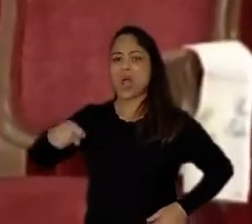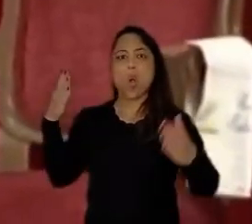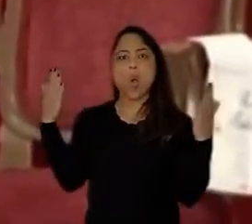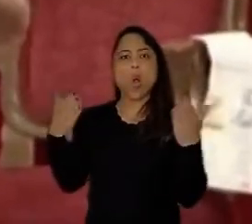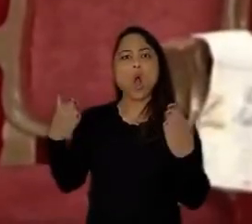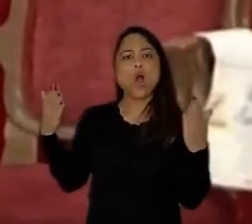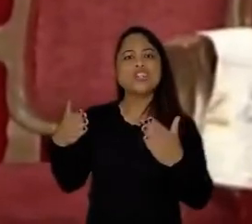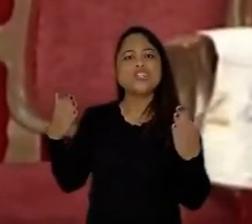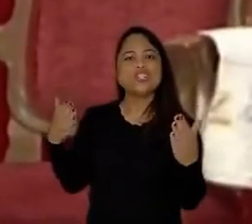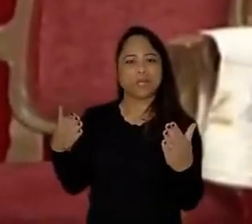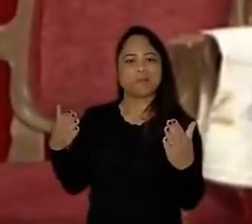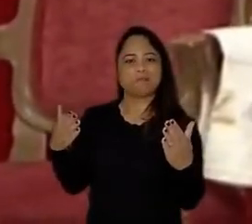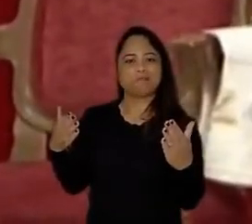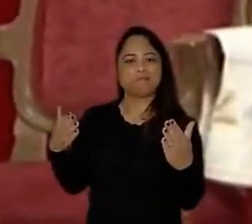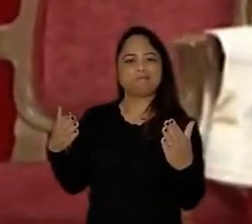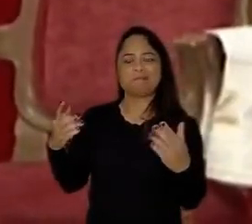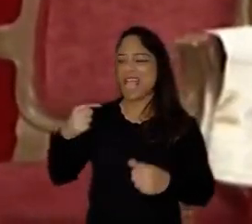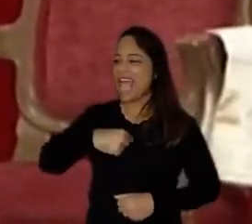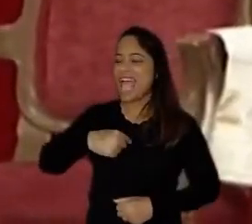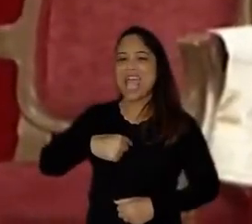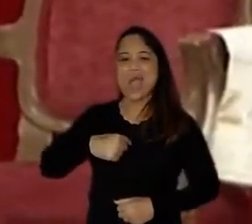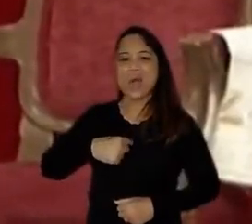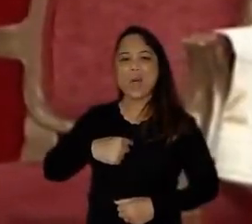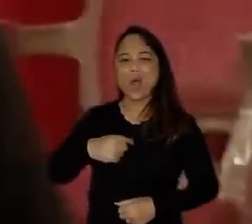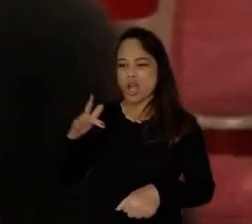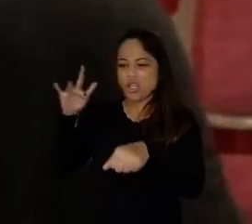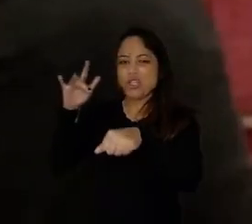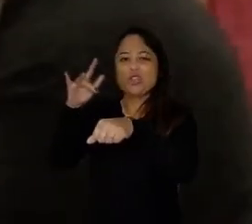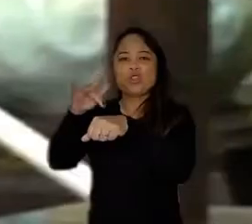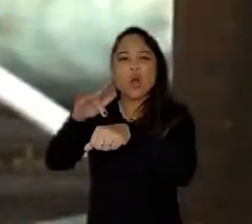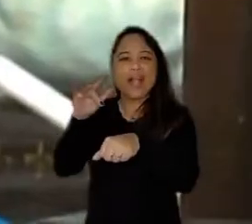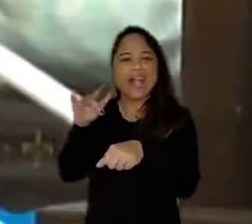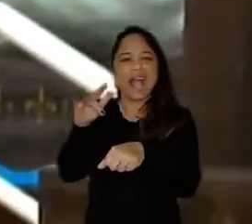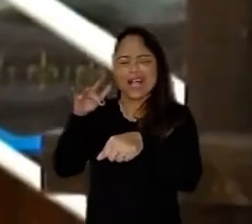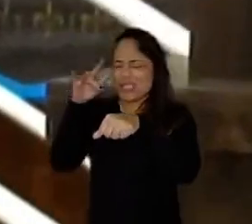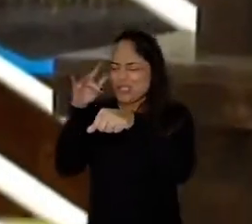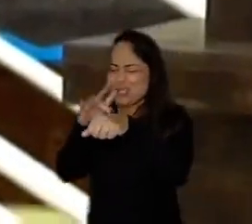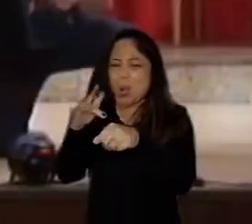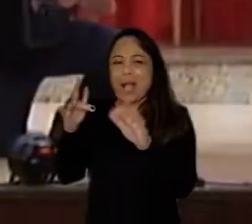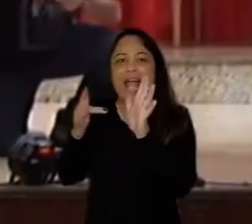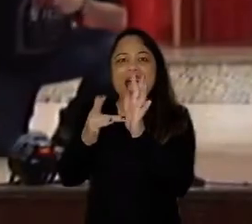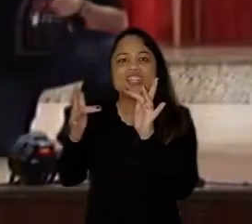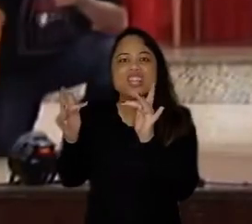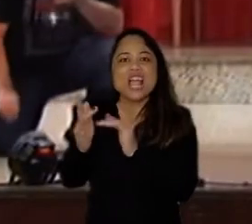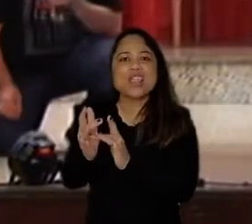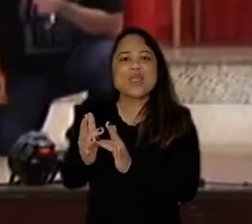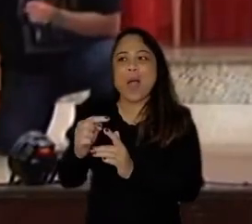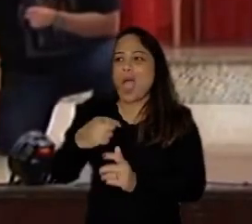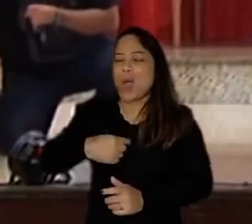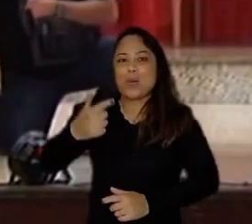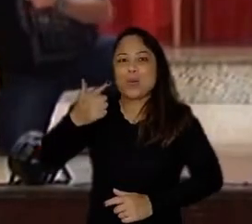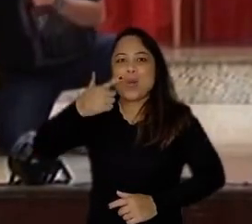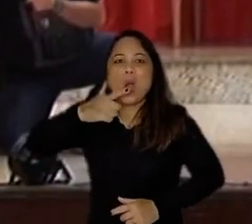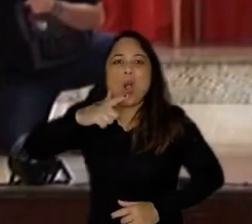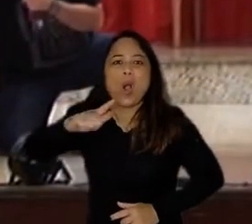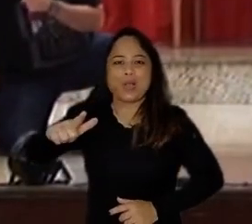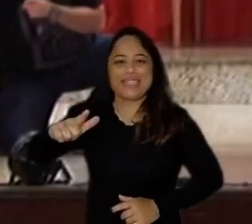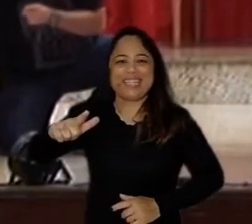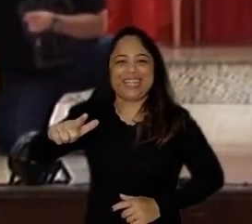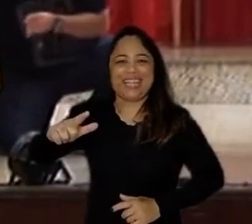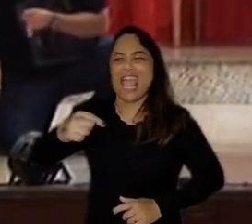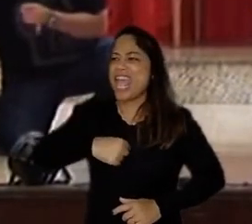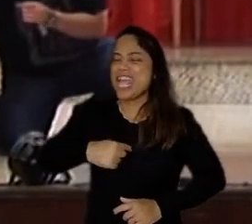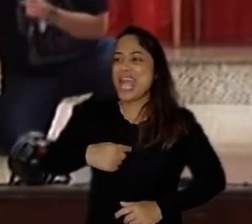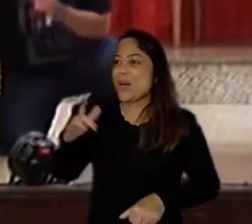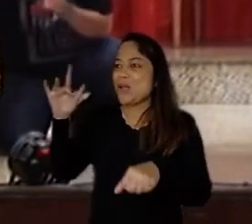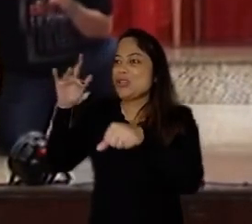hoje, porque pelo menos na orla, na barrinha do manto dele eu vou conseguir tocar, e se eu